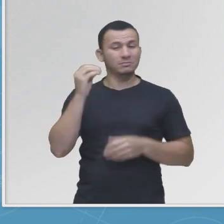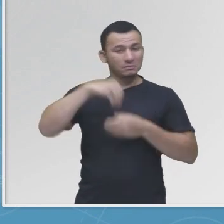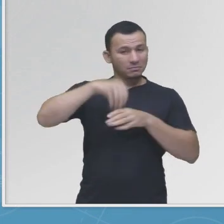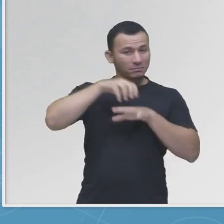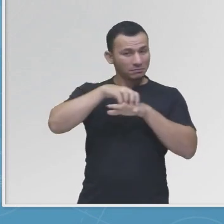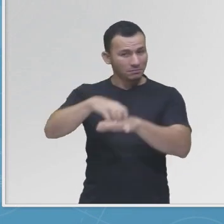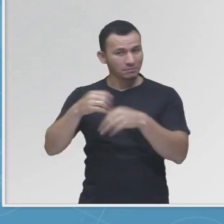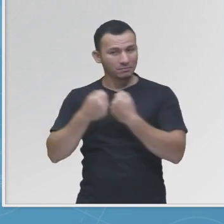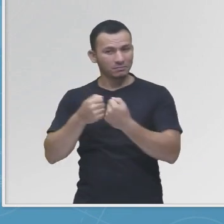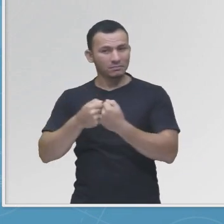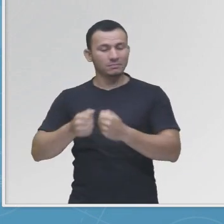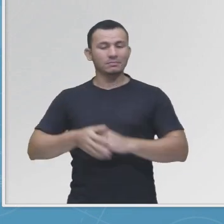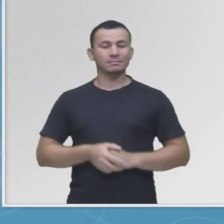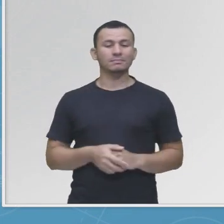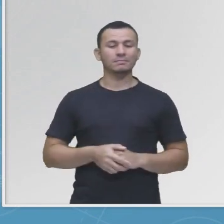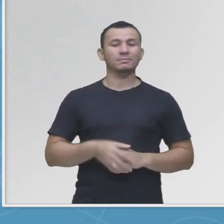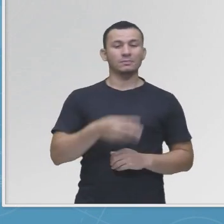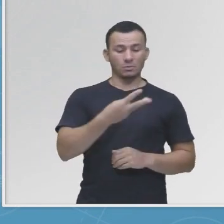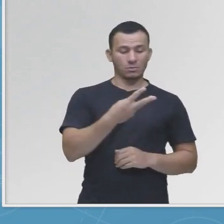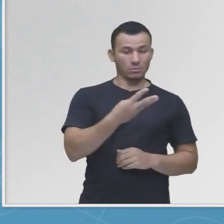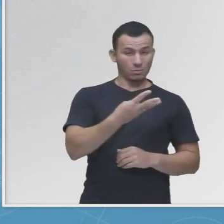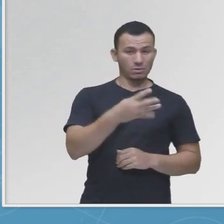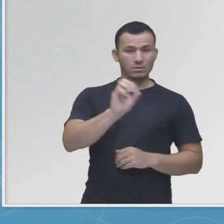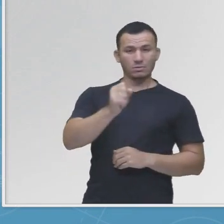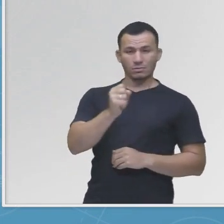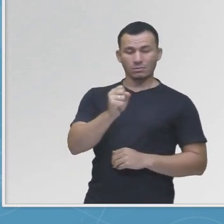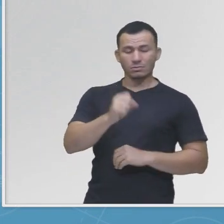correto? No entanto,